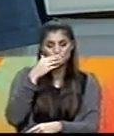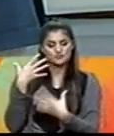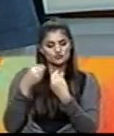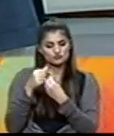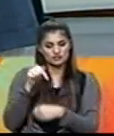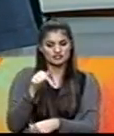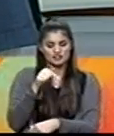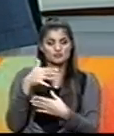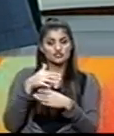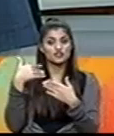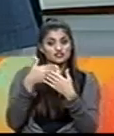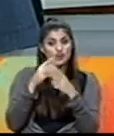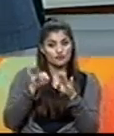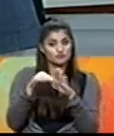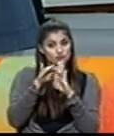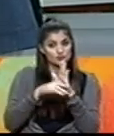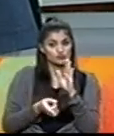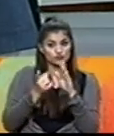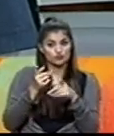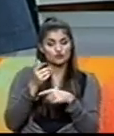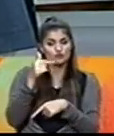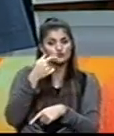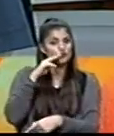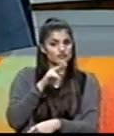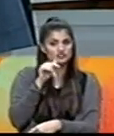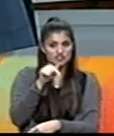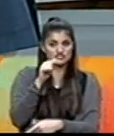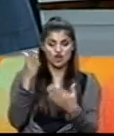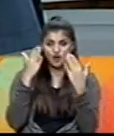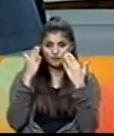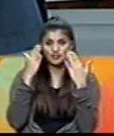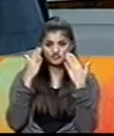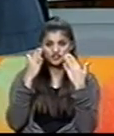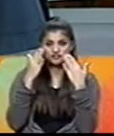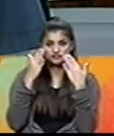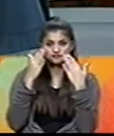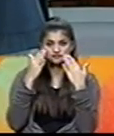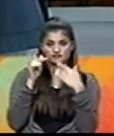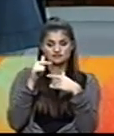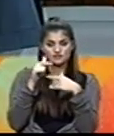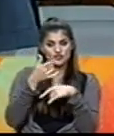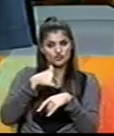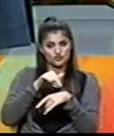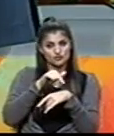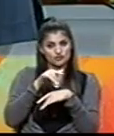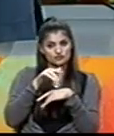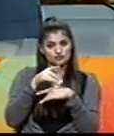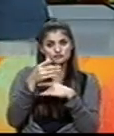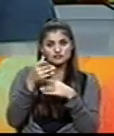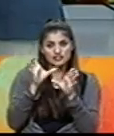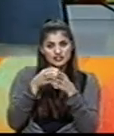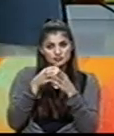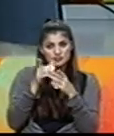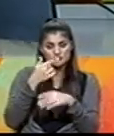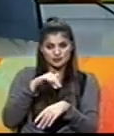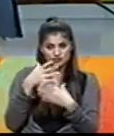mas não estiveste até ao final do programa e provavelmente não viste esta homenagem que fizemos. A produção da praça em conjunto